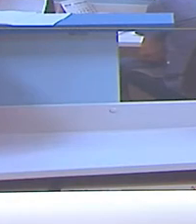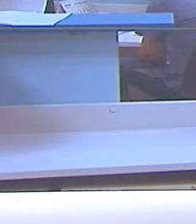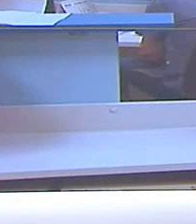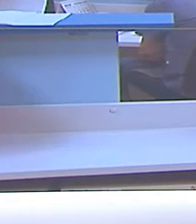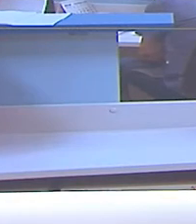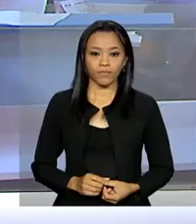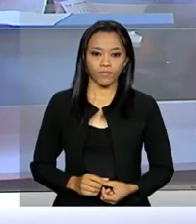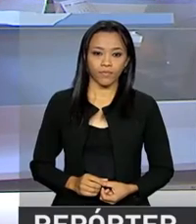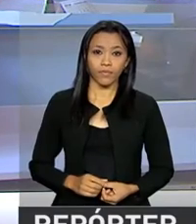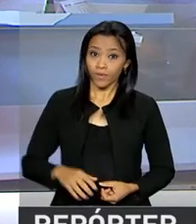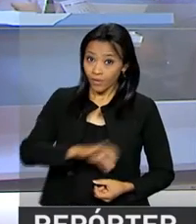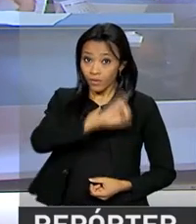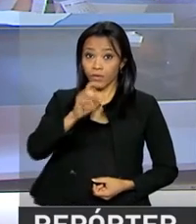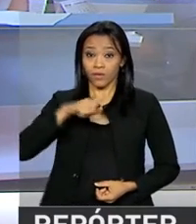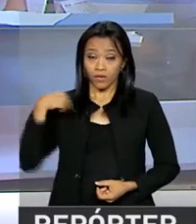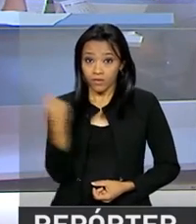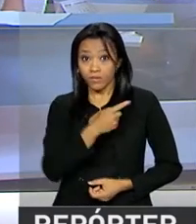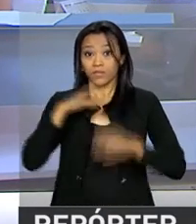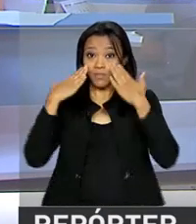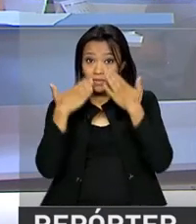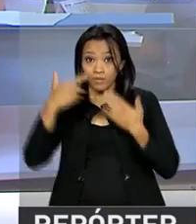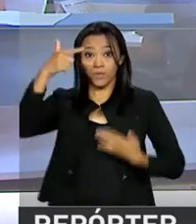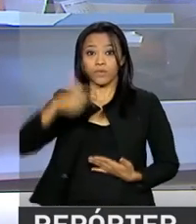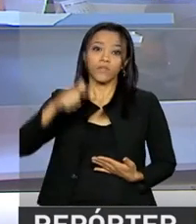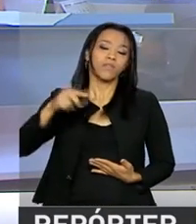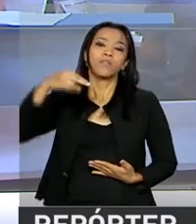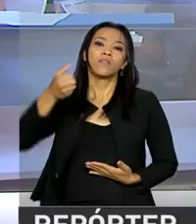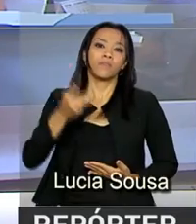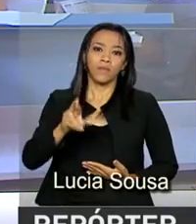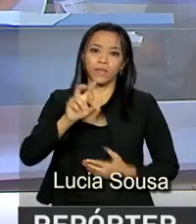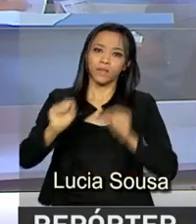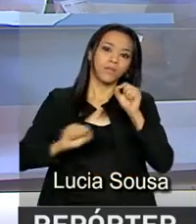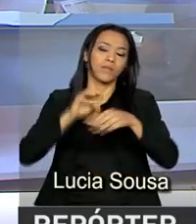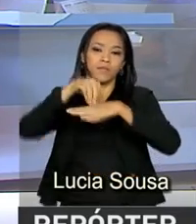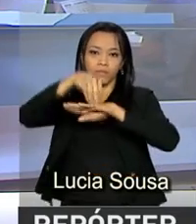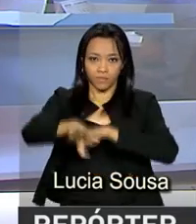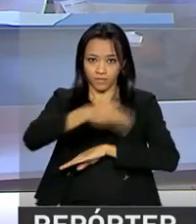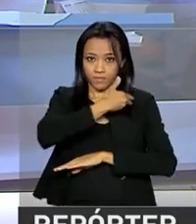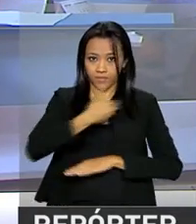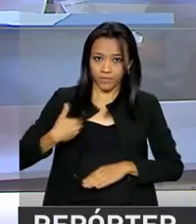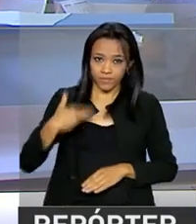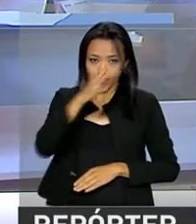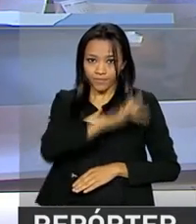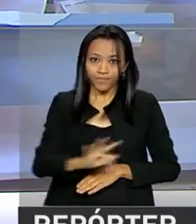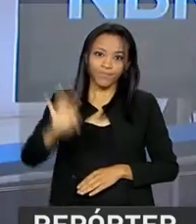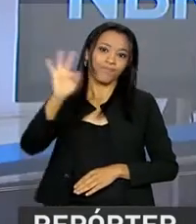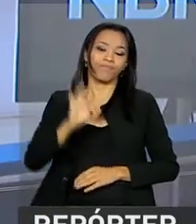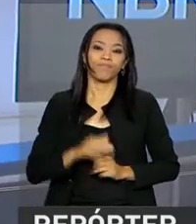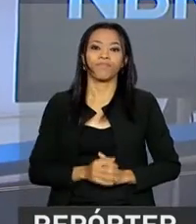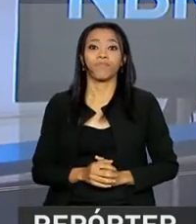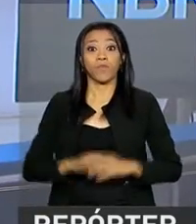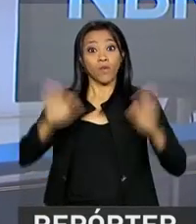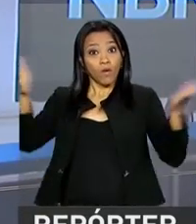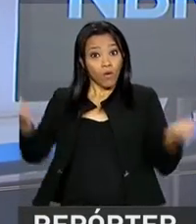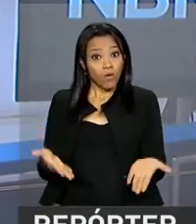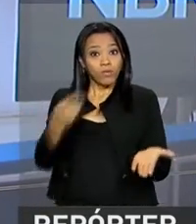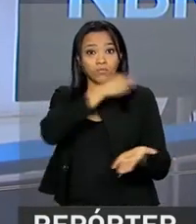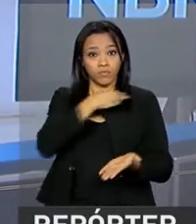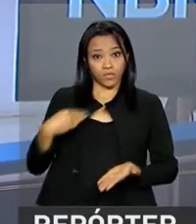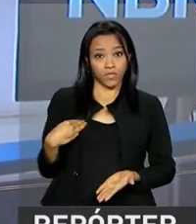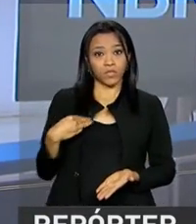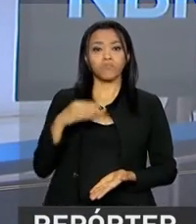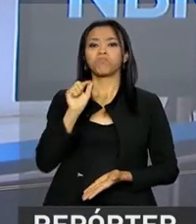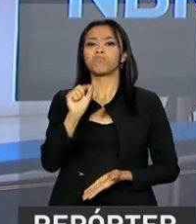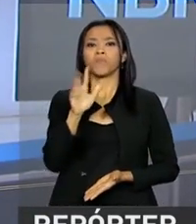olá estamos de volta com mais uma edição do repórter br e as notícias do governo federal hoje o ministro da